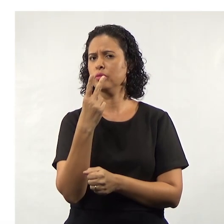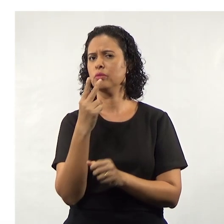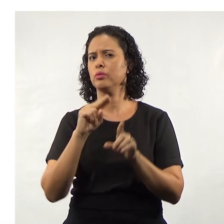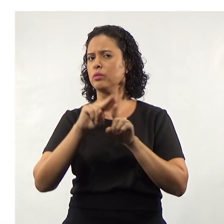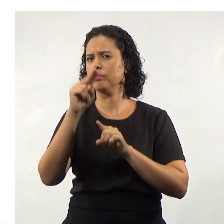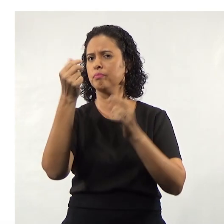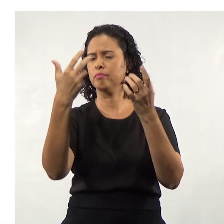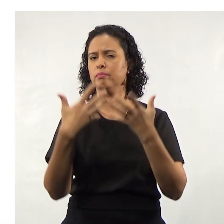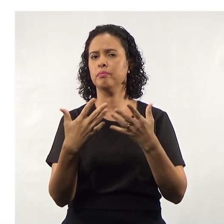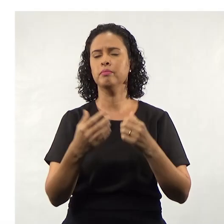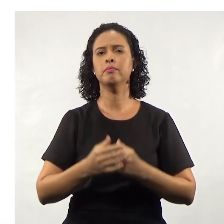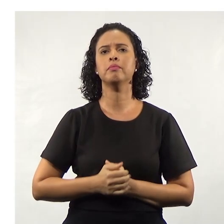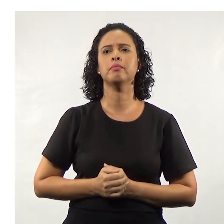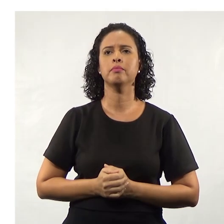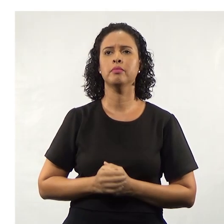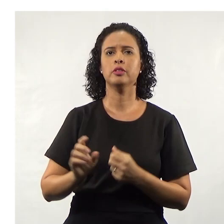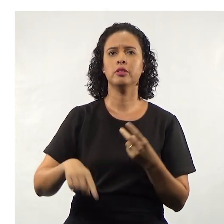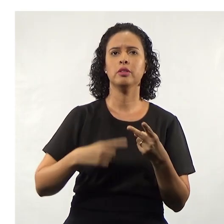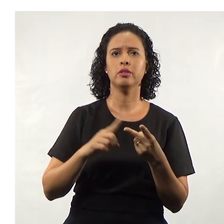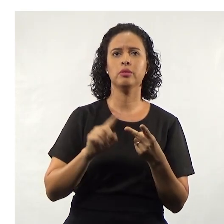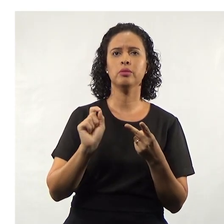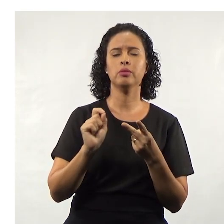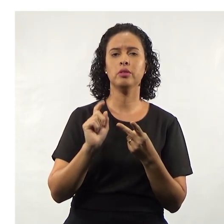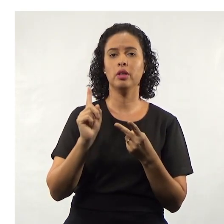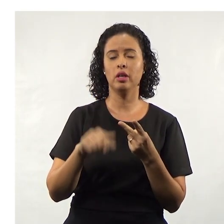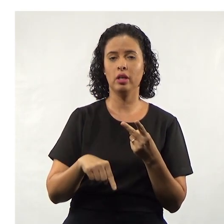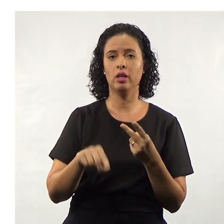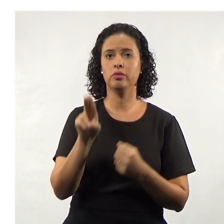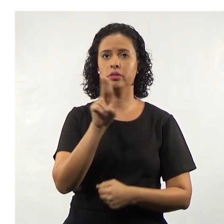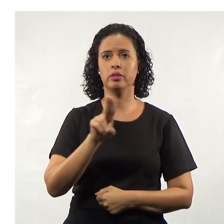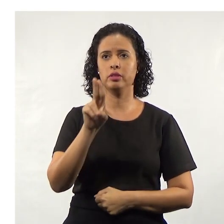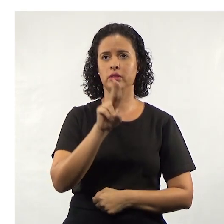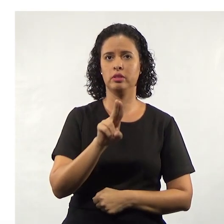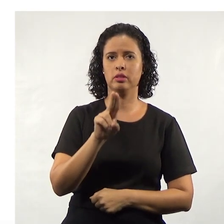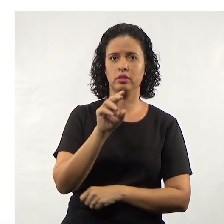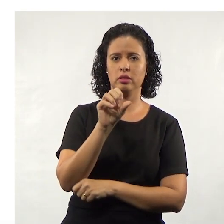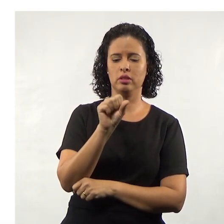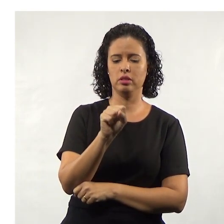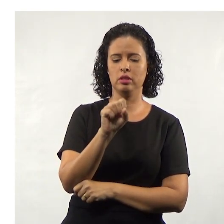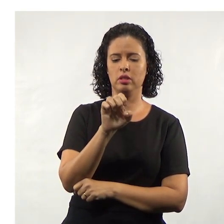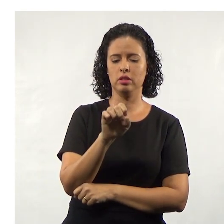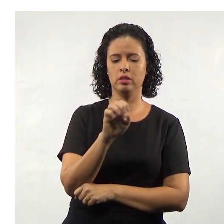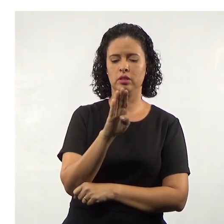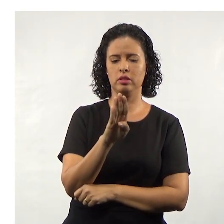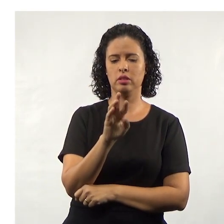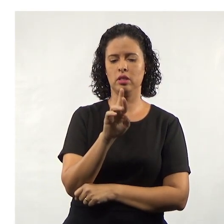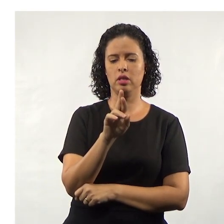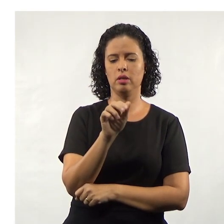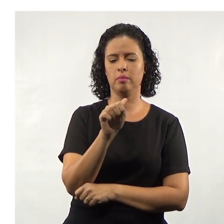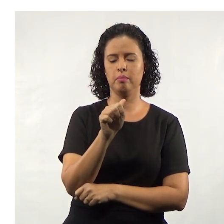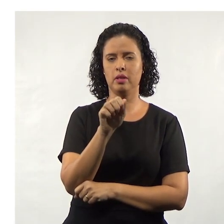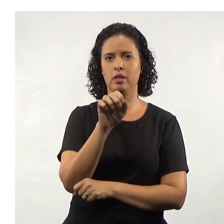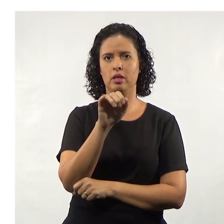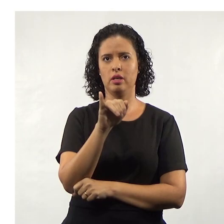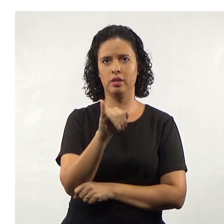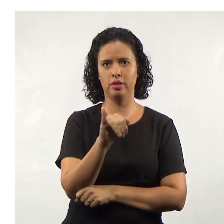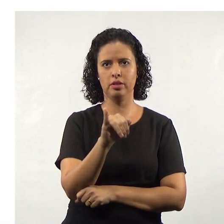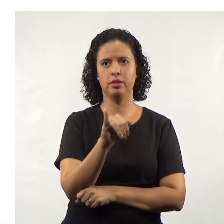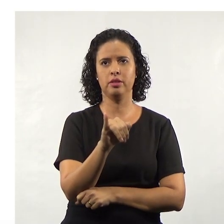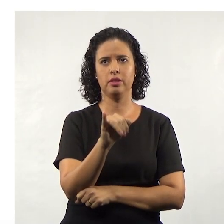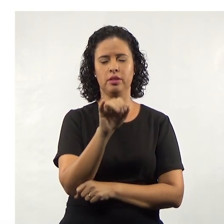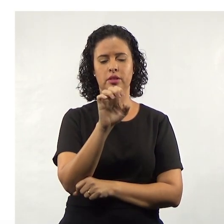unidade, tá? O segundo é aquele utilizado pelo Sebrae, olha só, que utiliza a classificação de tamanho pelo número